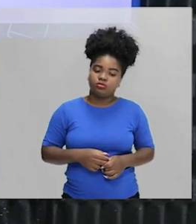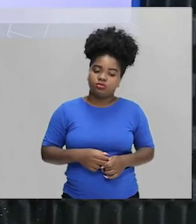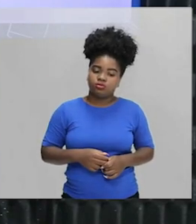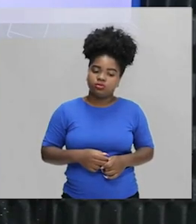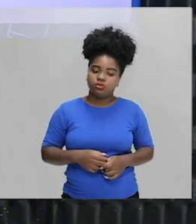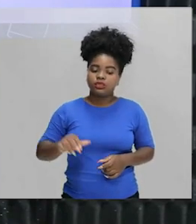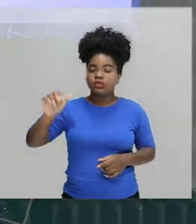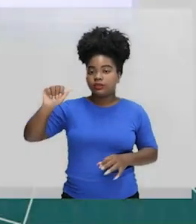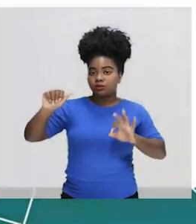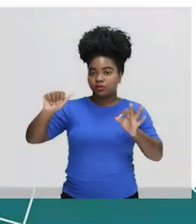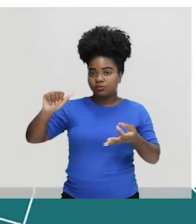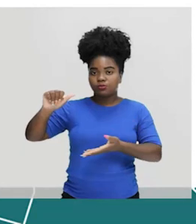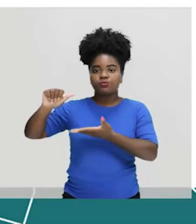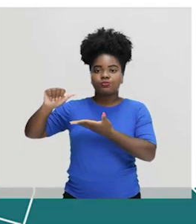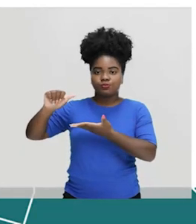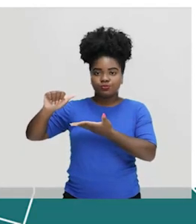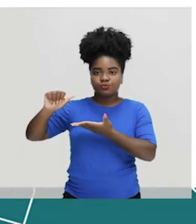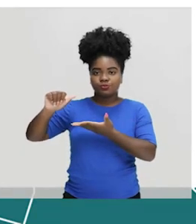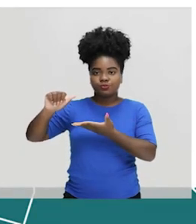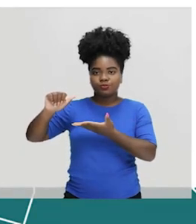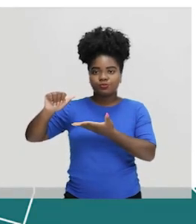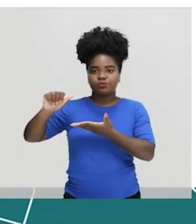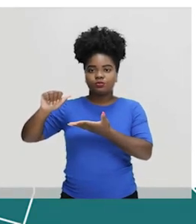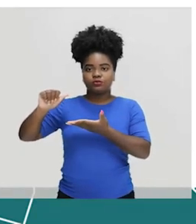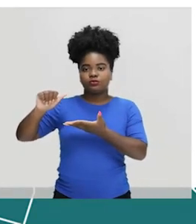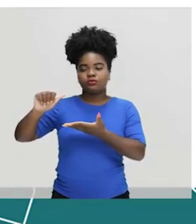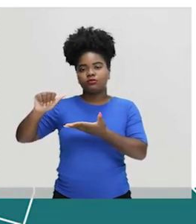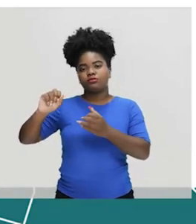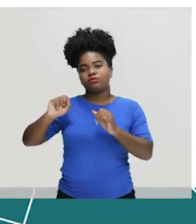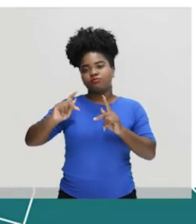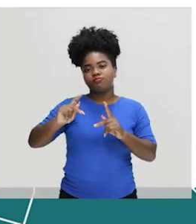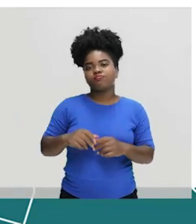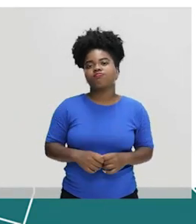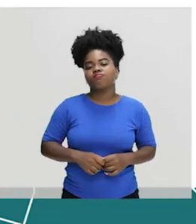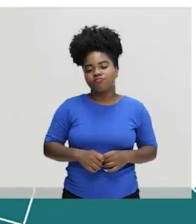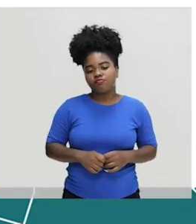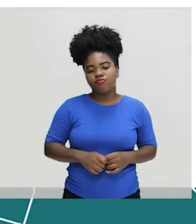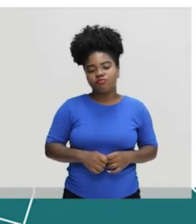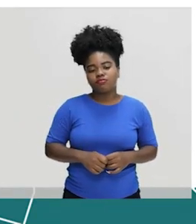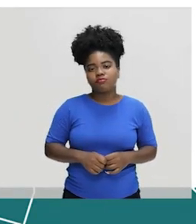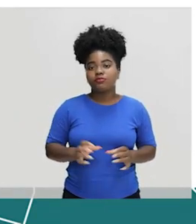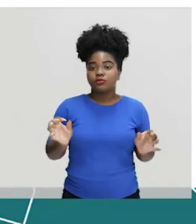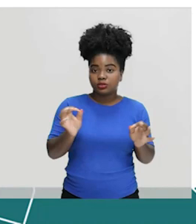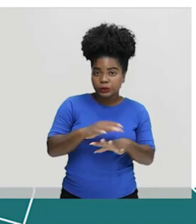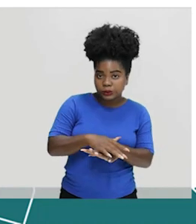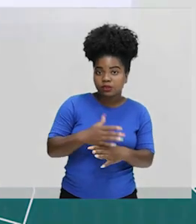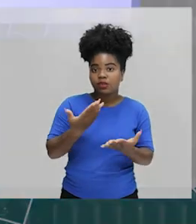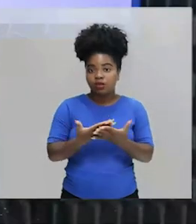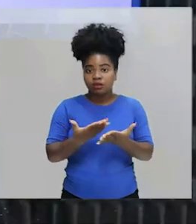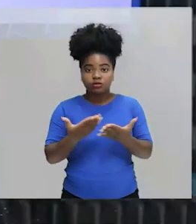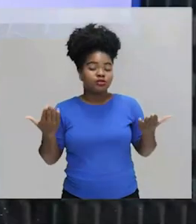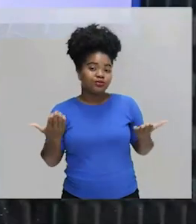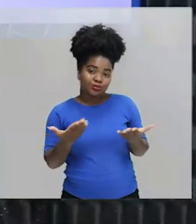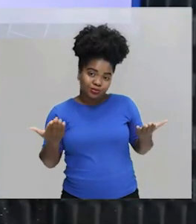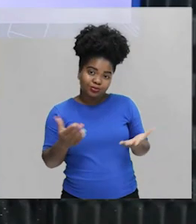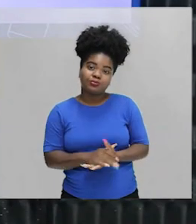qu então dá 20.000 vezes a luminosidade do sol tá ok então com esta questão nós finalizamos a